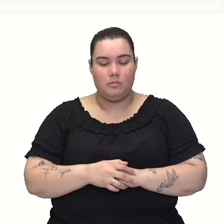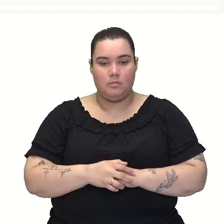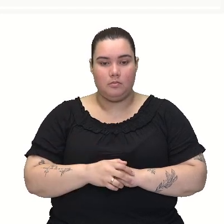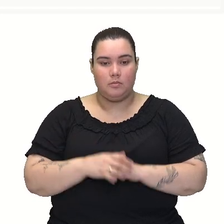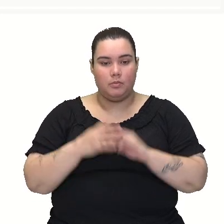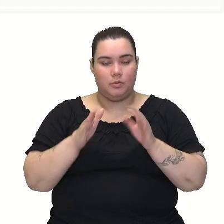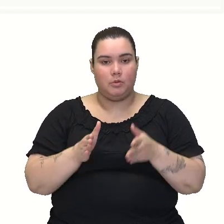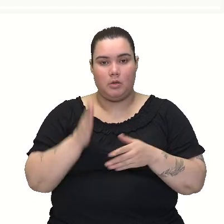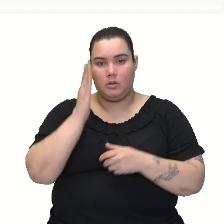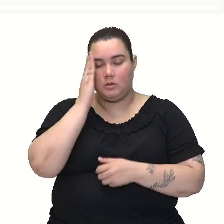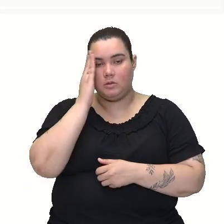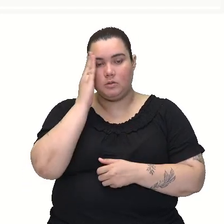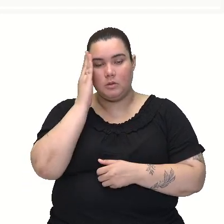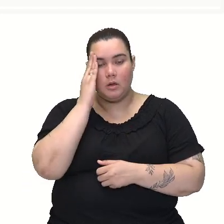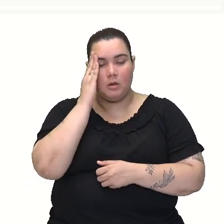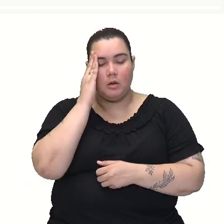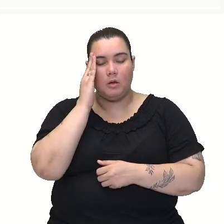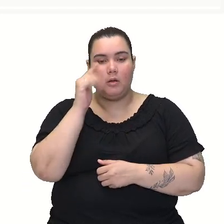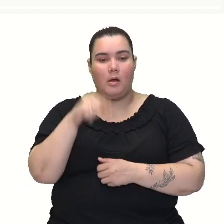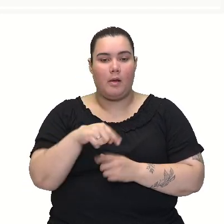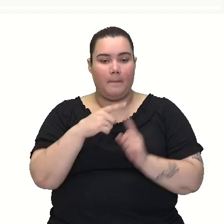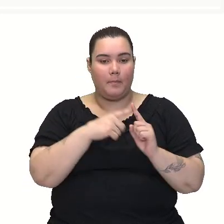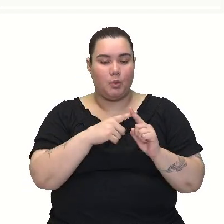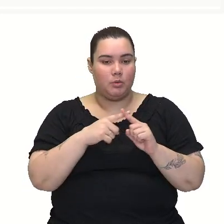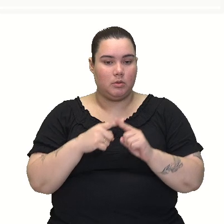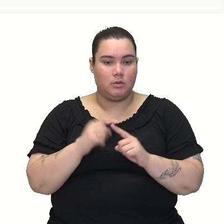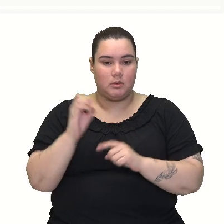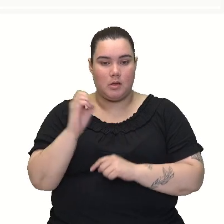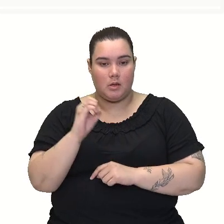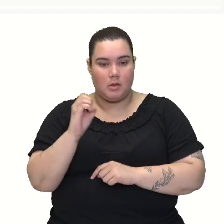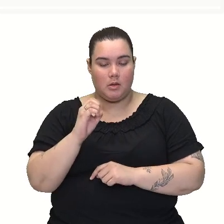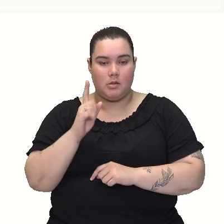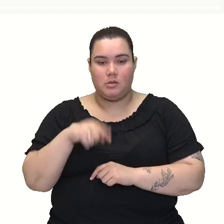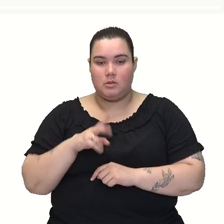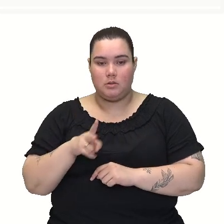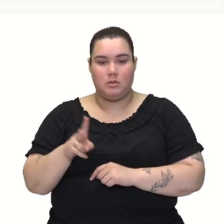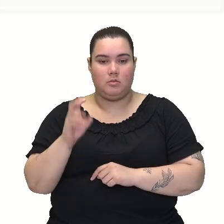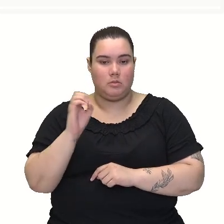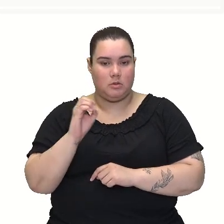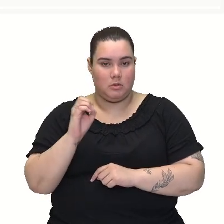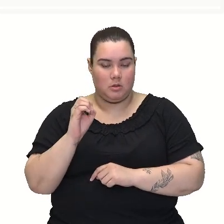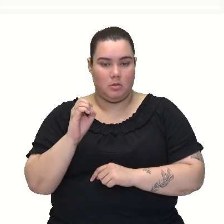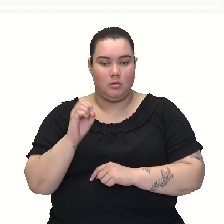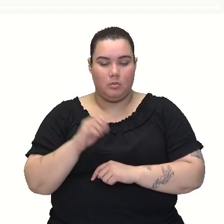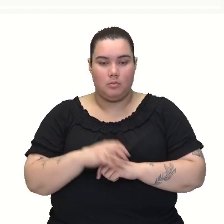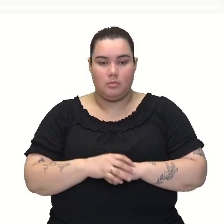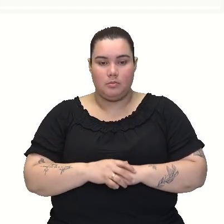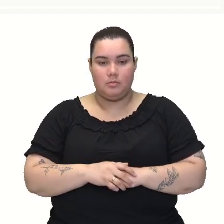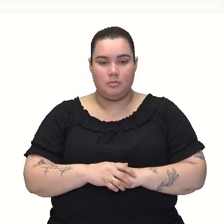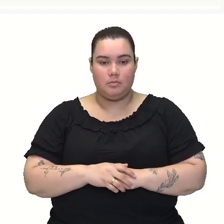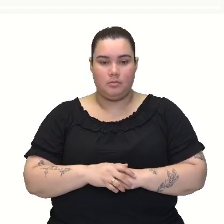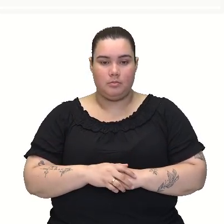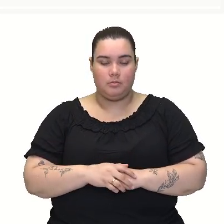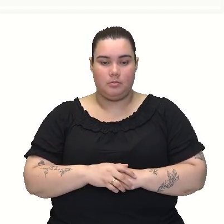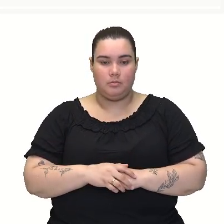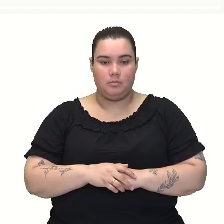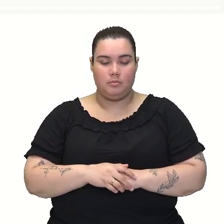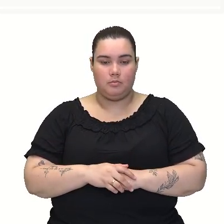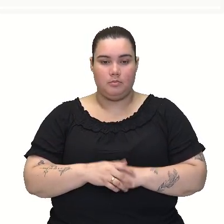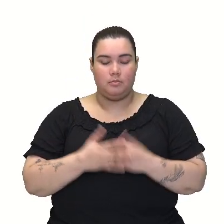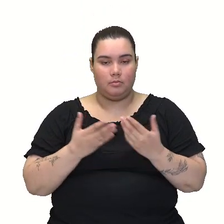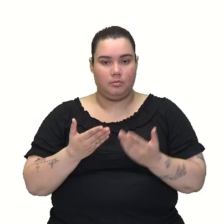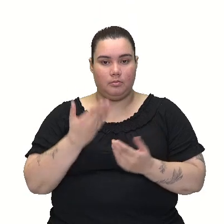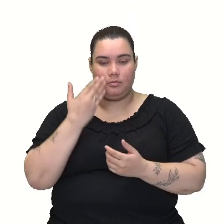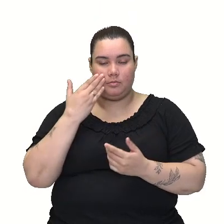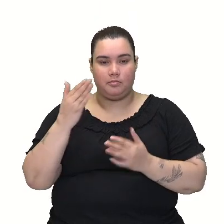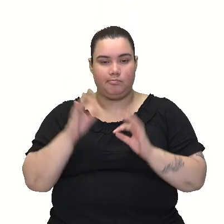já sabe que essas multiplicações aqui por 0 sempre vai dar 0, né? Mas só para a gente seguir aqui o